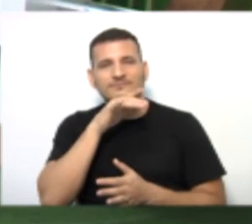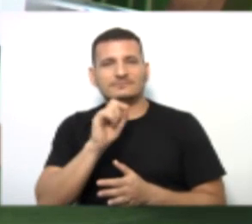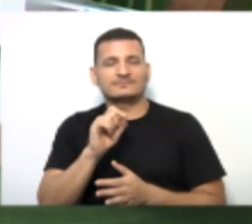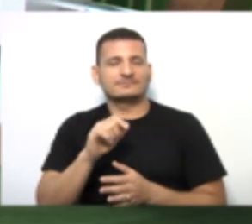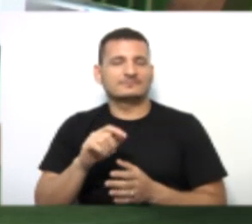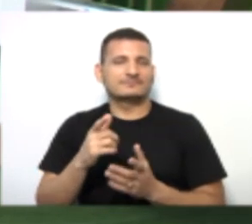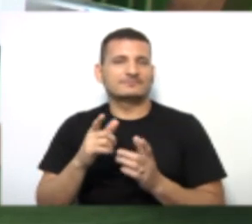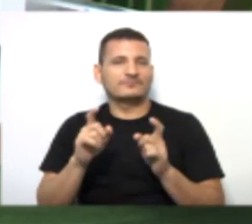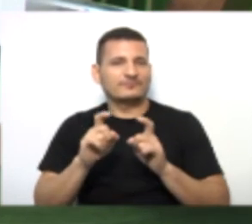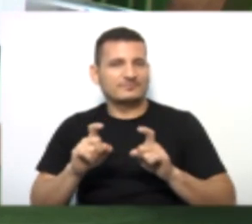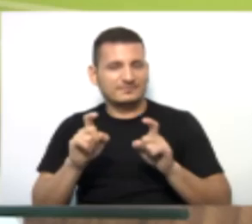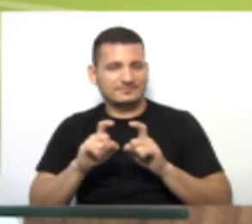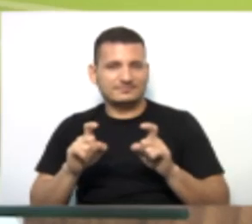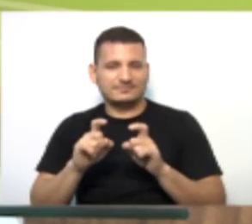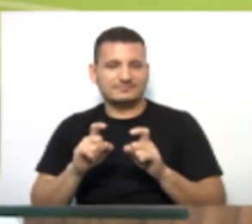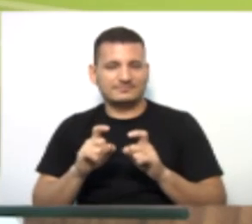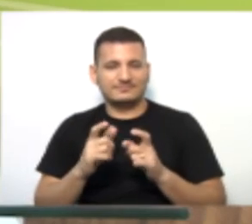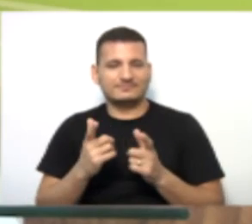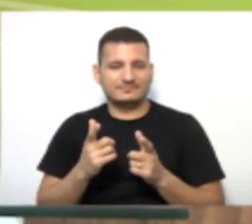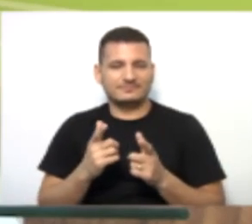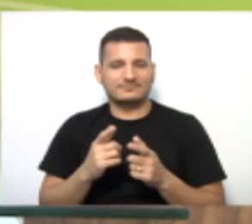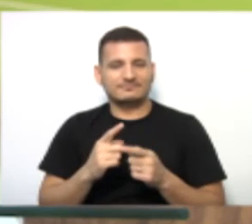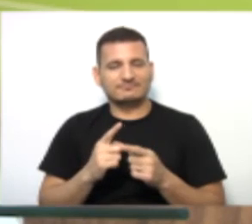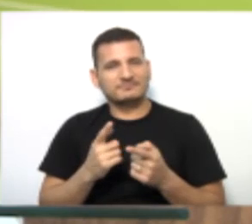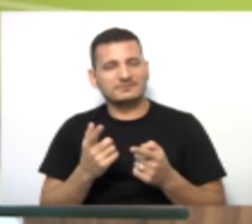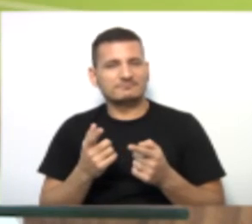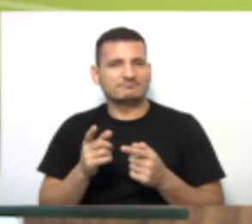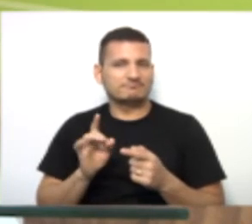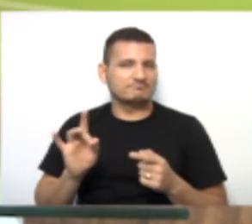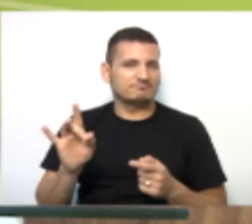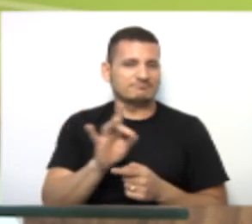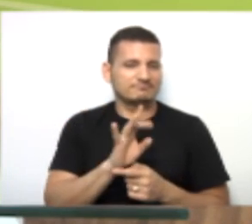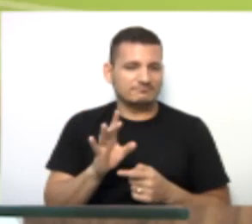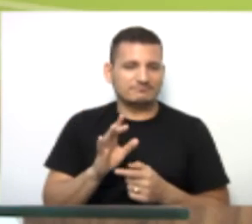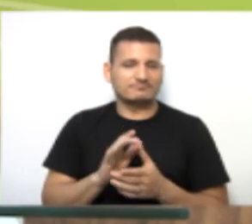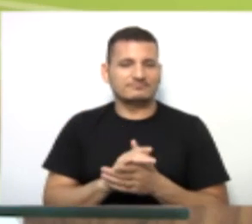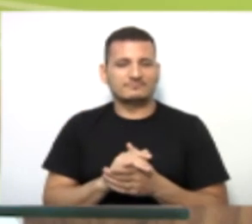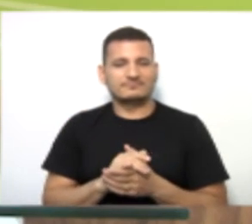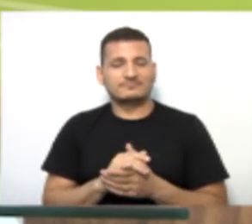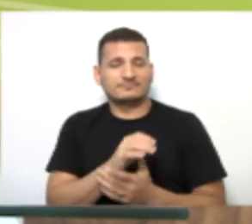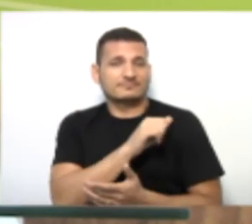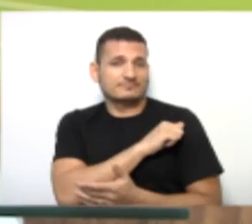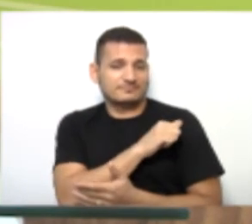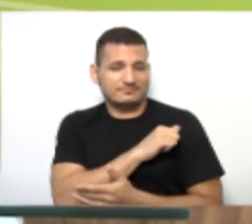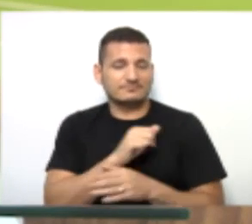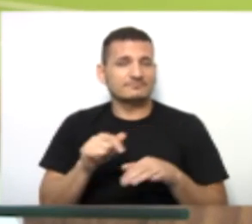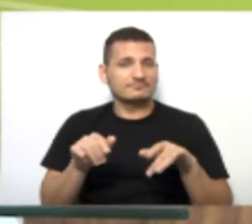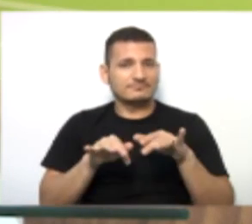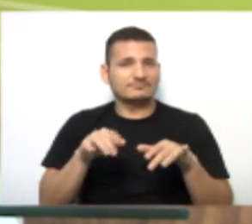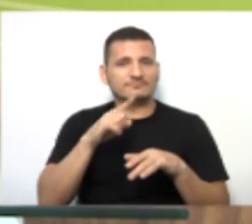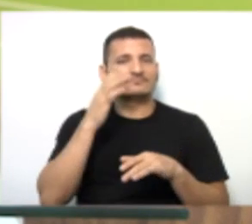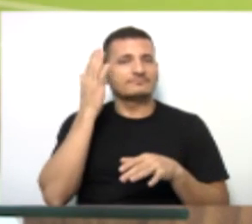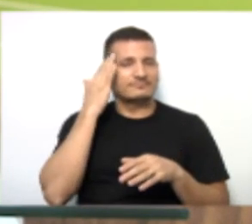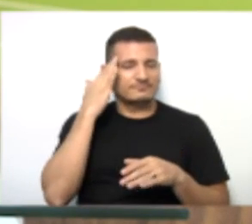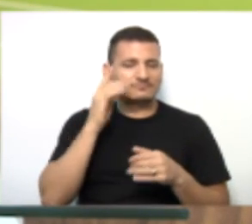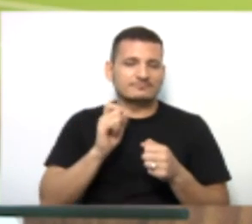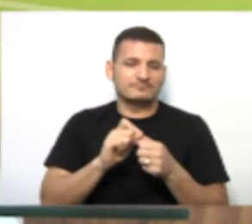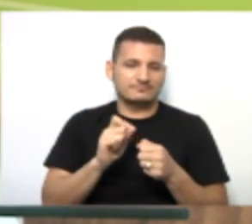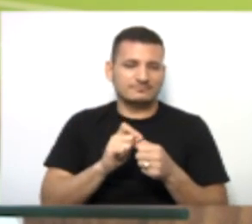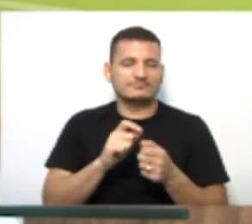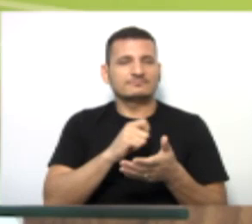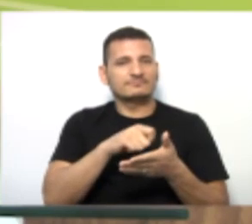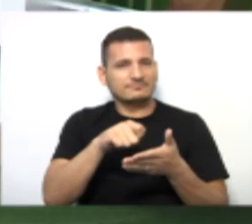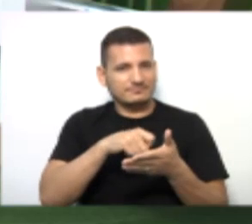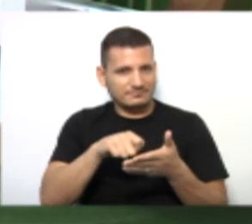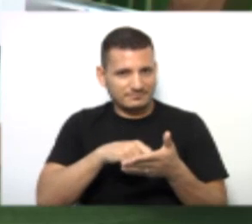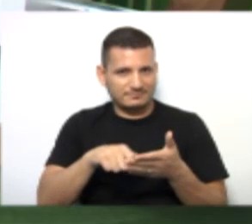informatização, mas fica a critério de cada um, né? Com certeza. Os nossos alunos, nossos programadores, eles vão saber fazer esse cálculo, porque eles são inteligentes.